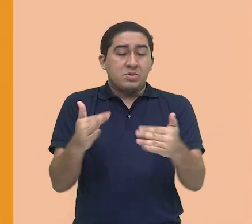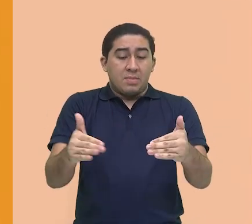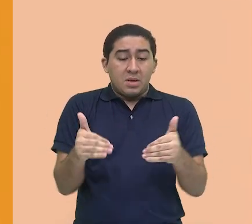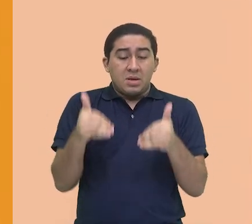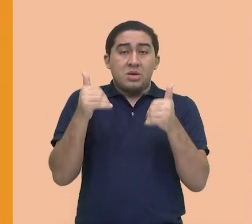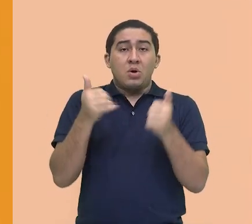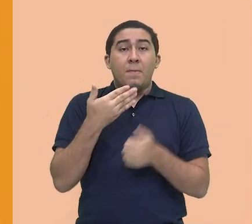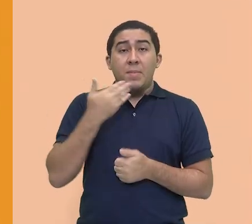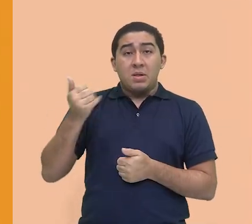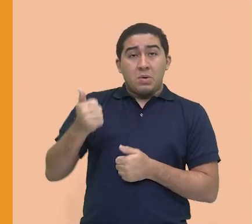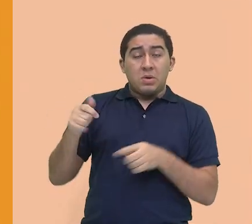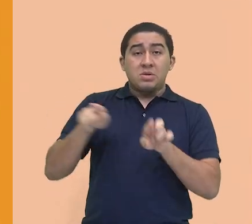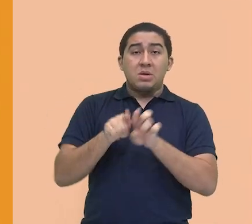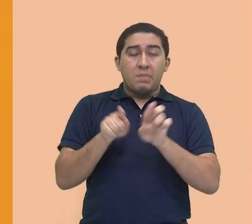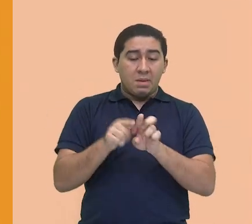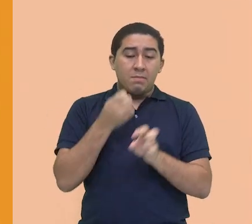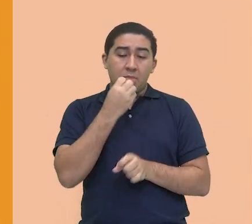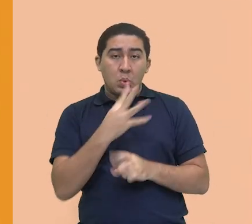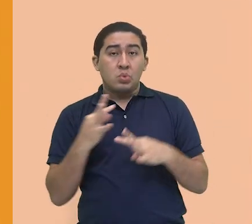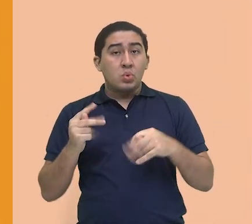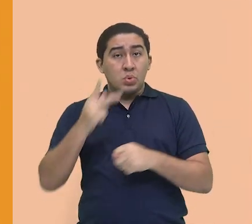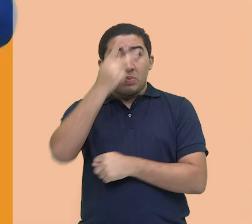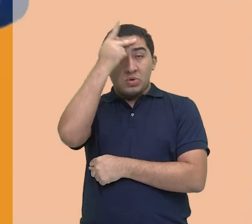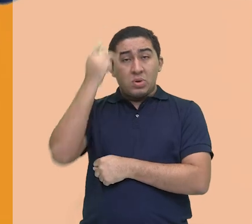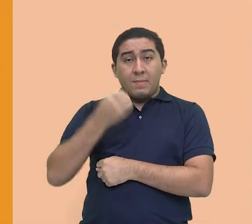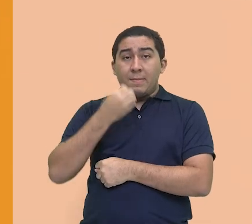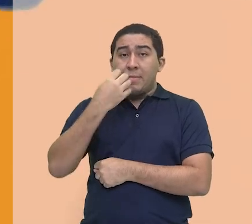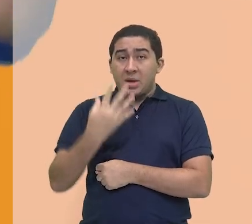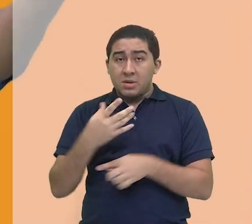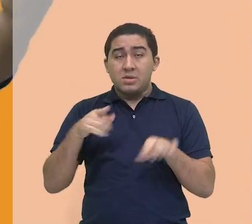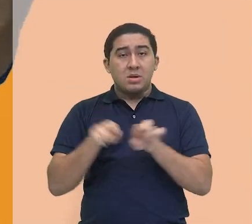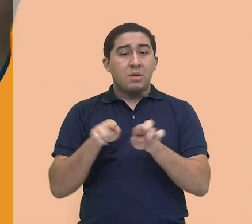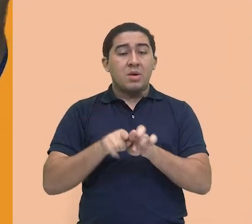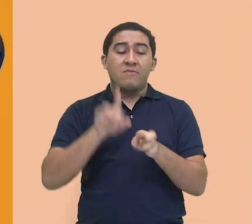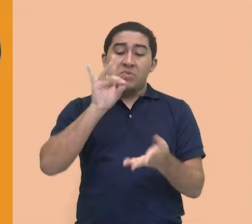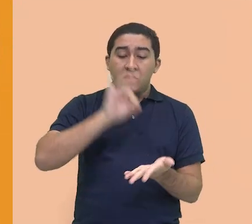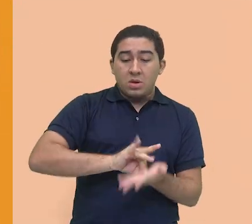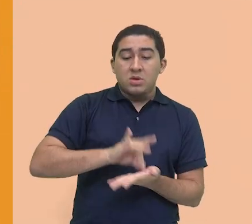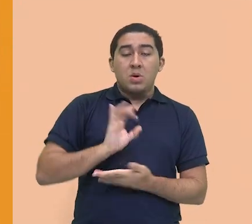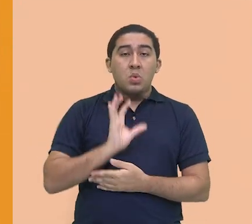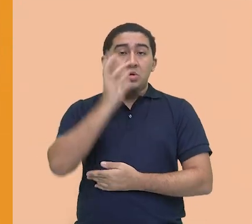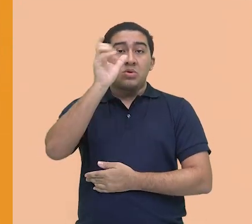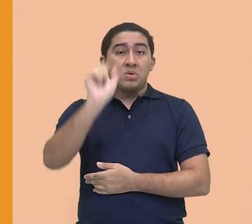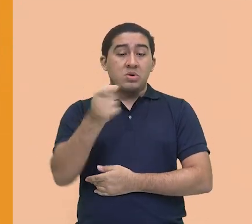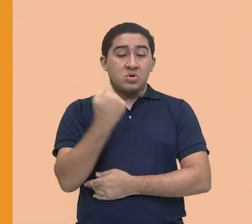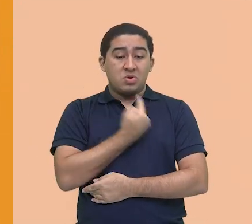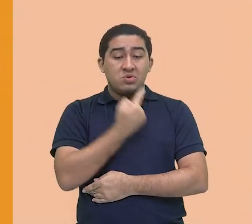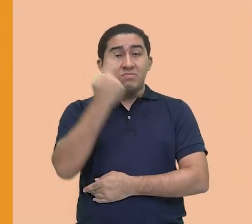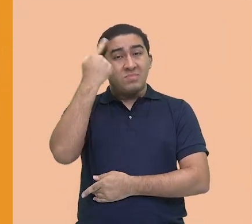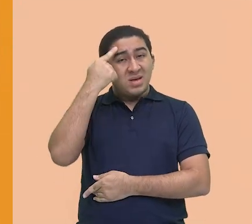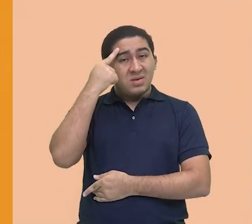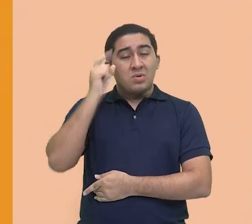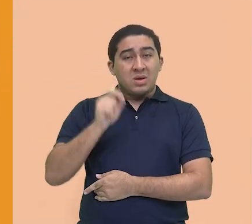mais digna, onde todas as pessoas vão viver bem, né? E vai de fato acontecer o que nós estamos